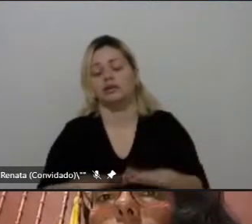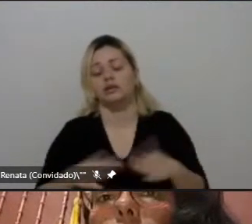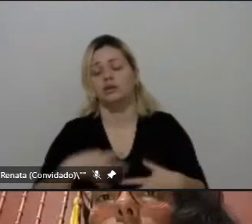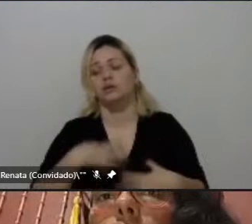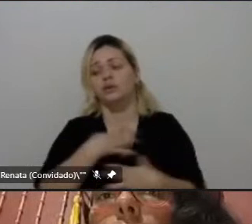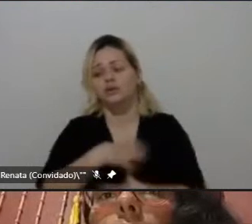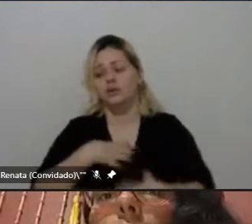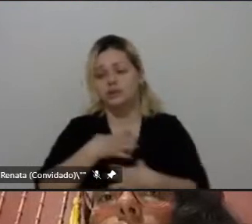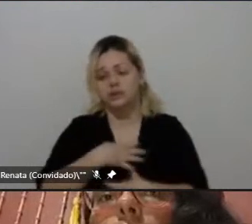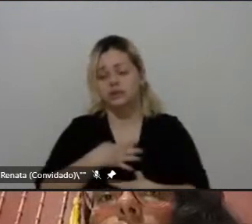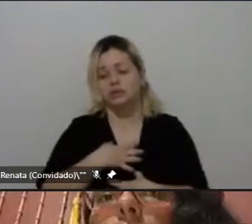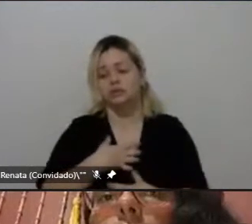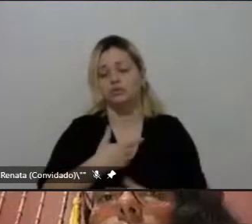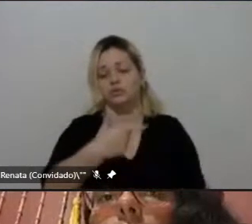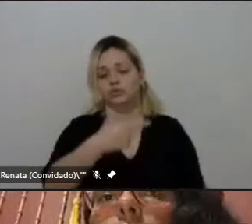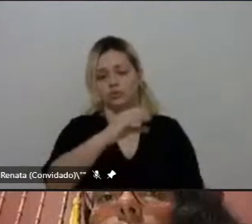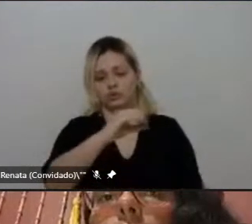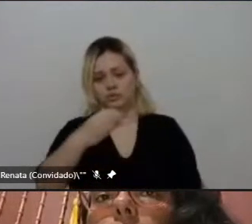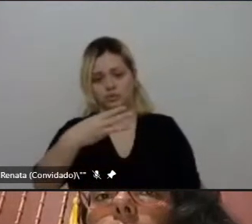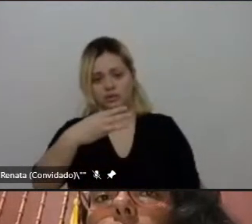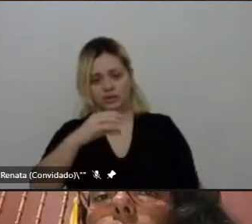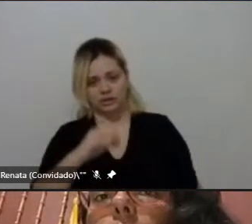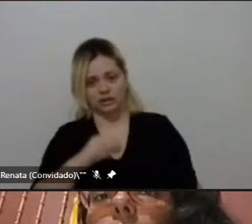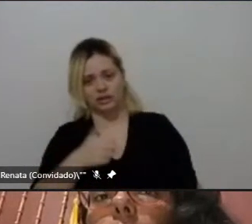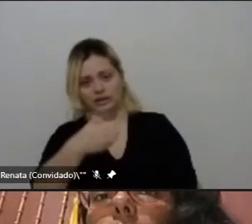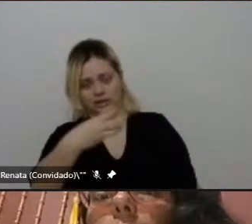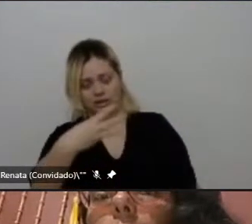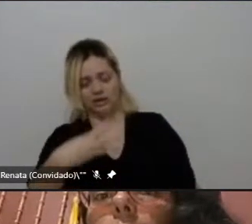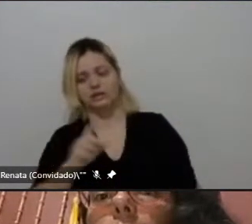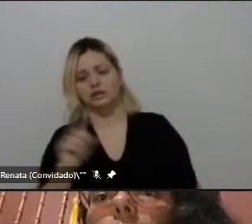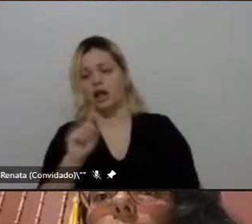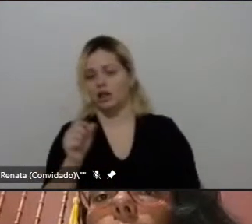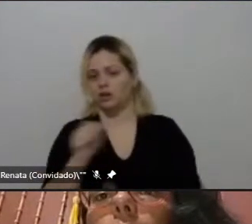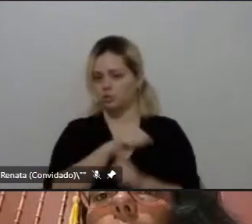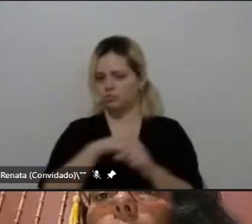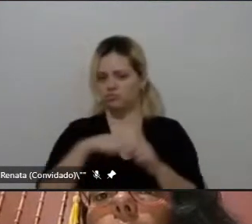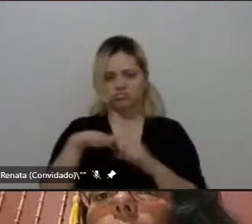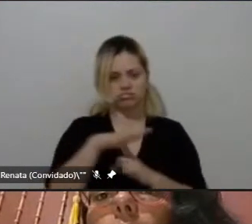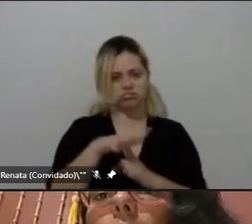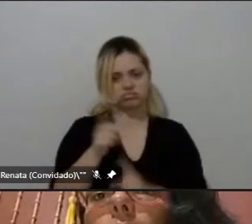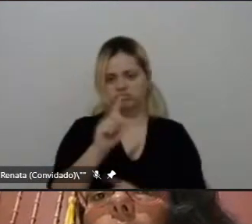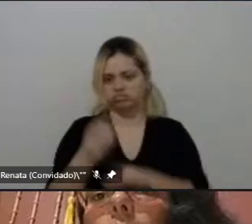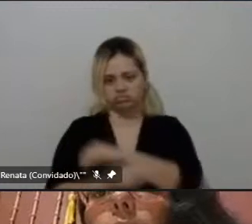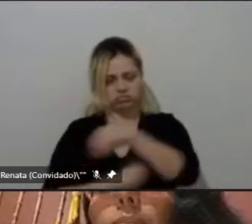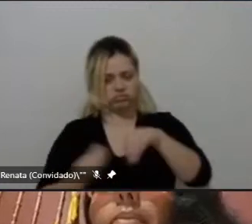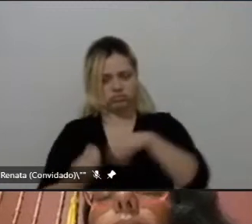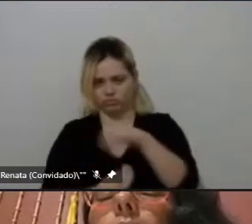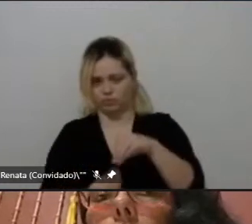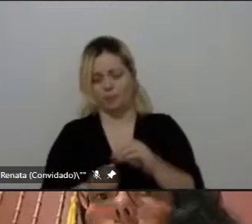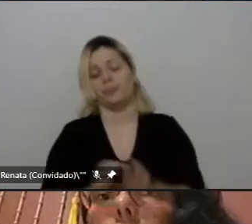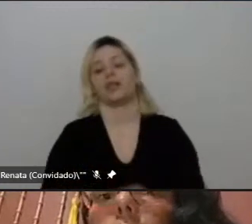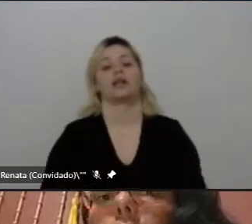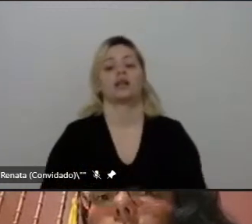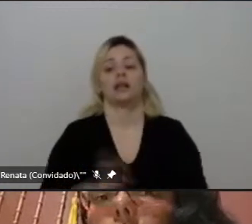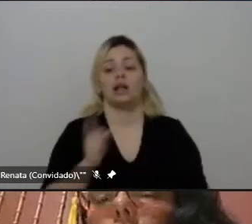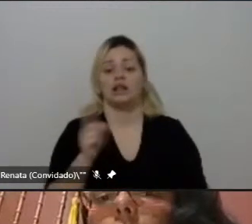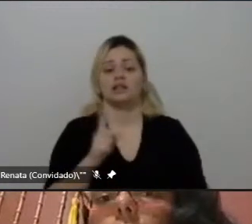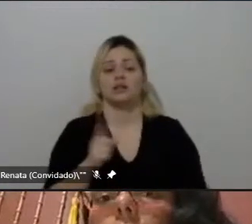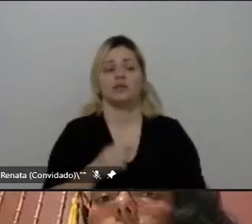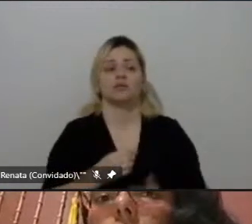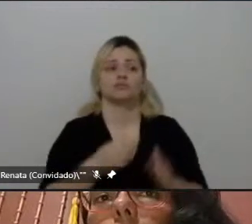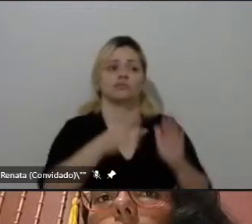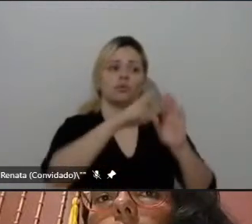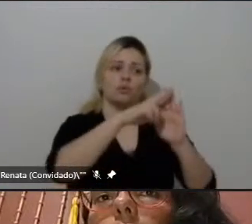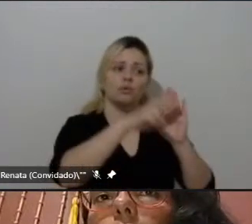o advento de 2013 não foi do movimento popular, aquilo ali foi uma coisa programada.